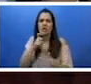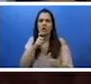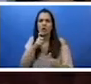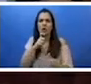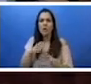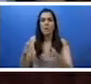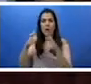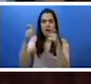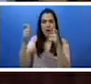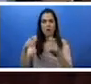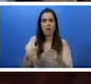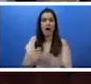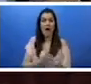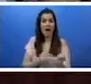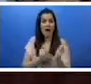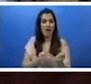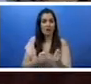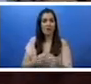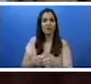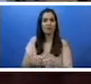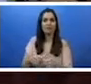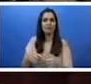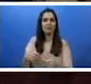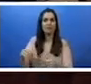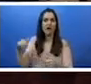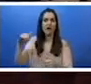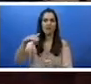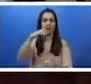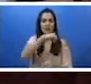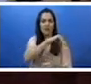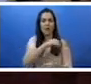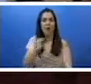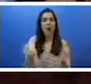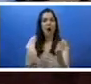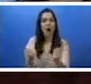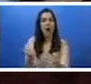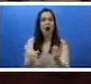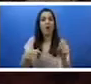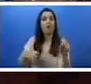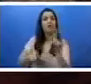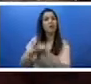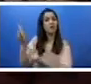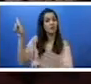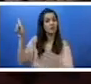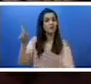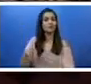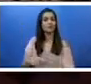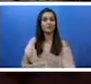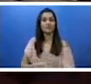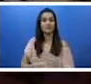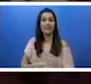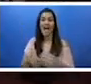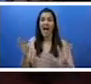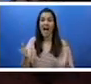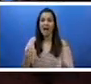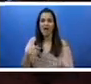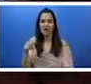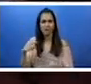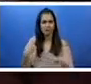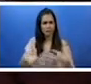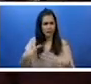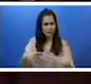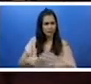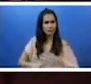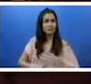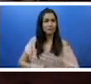Carroça, avião, bicicleta. Ônibus, carro, foguete. Agora eu vou dar um desafio.